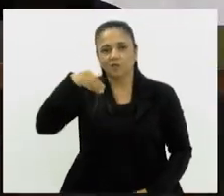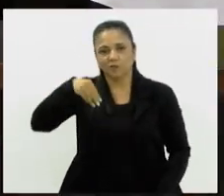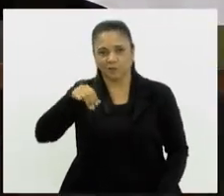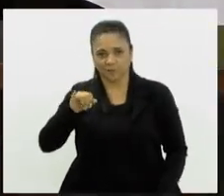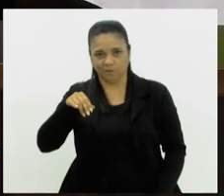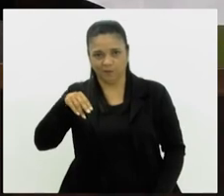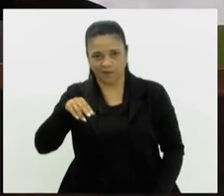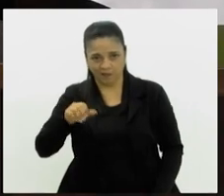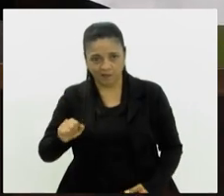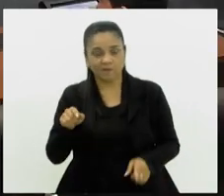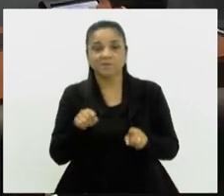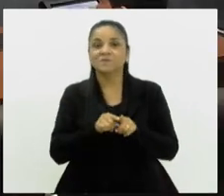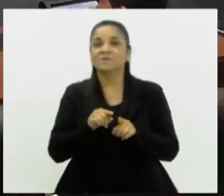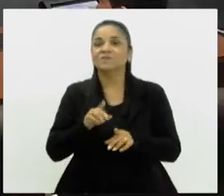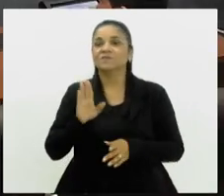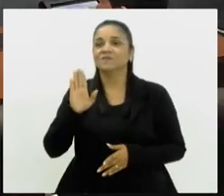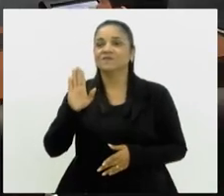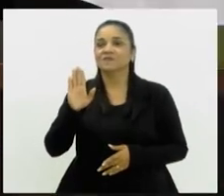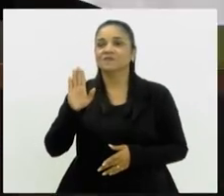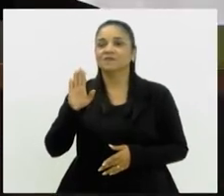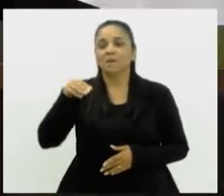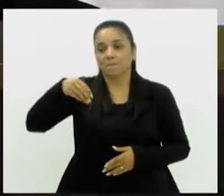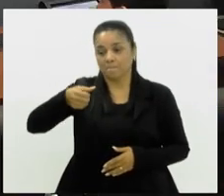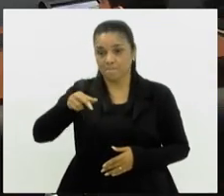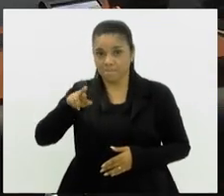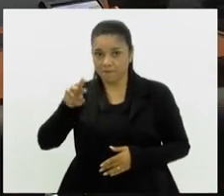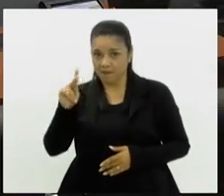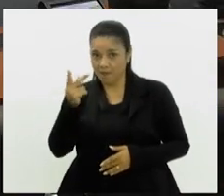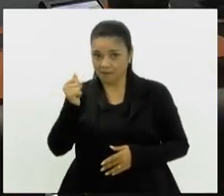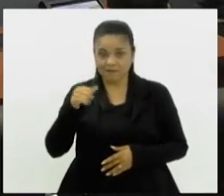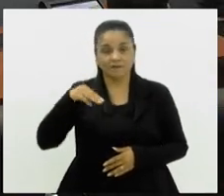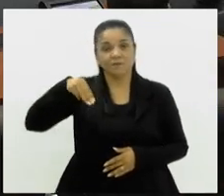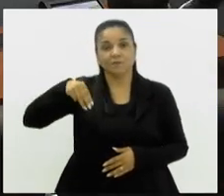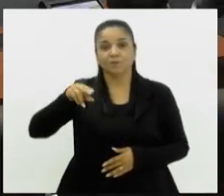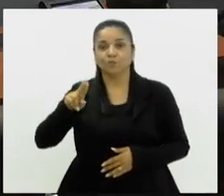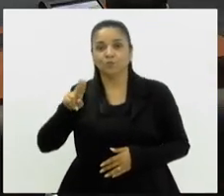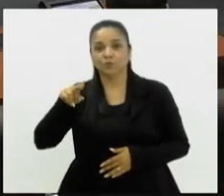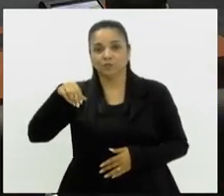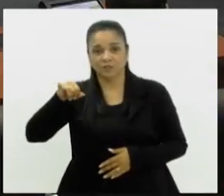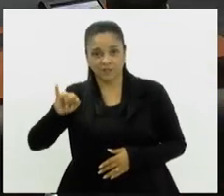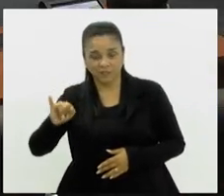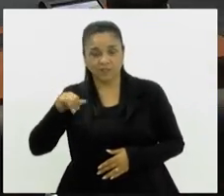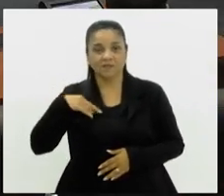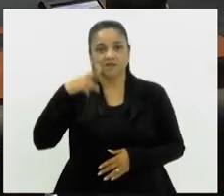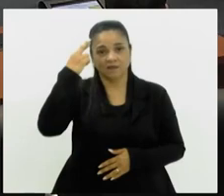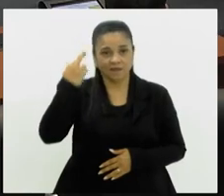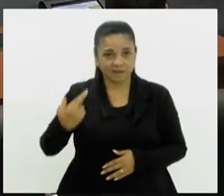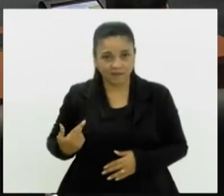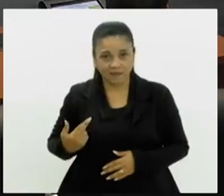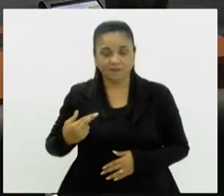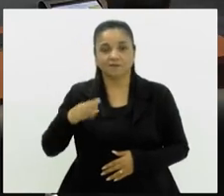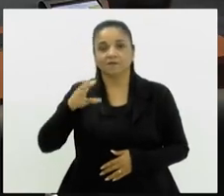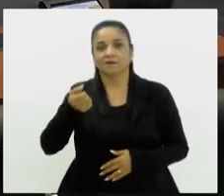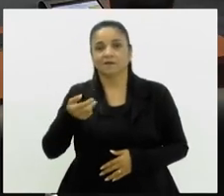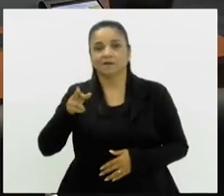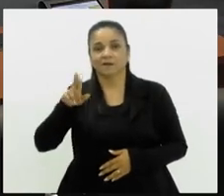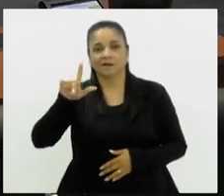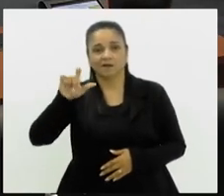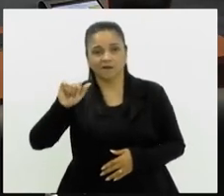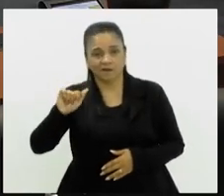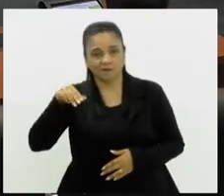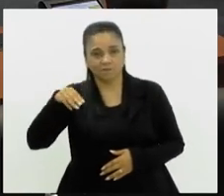deputado Carlos Mink. Marta Rocha. Marta Rocha, Munir, Renata, Carla Machado.